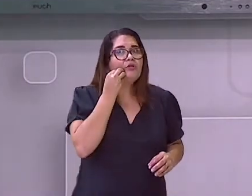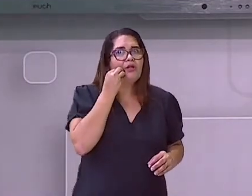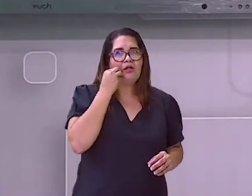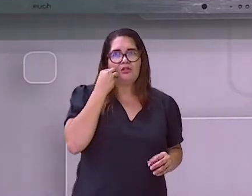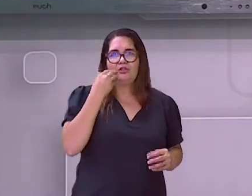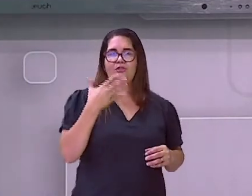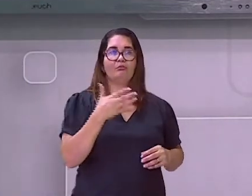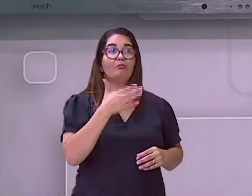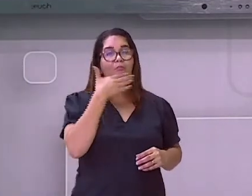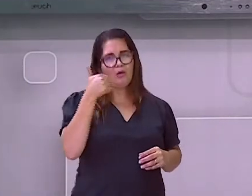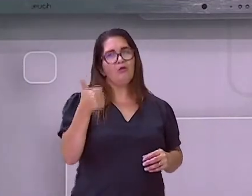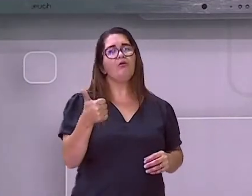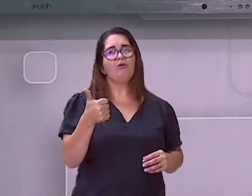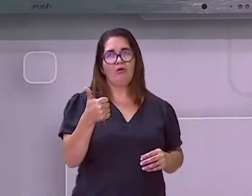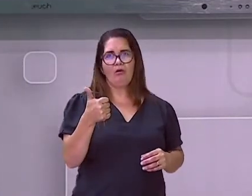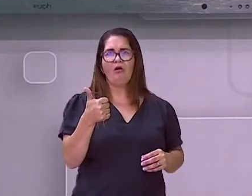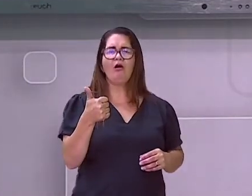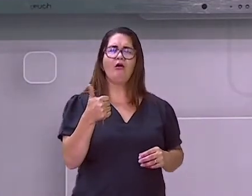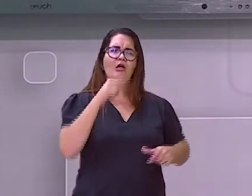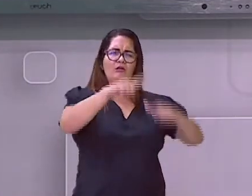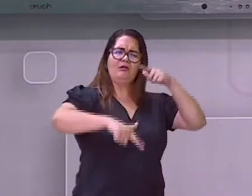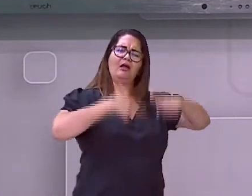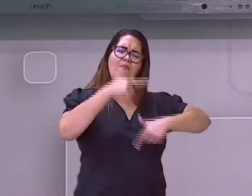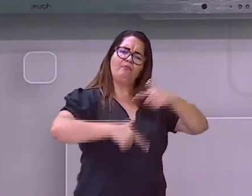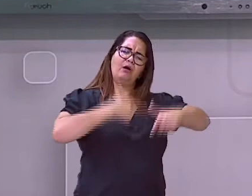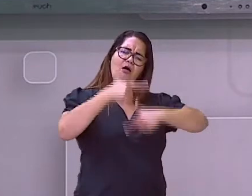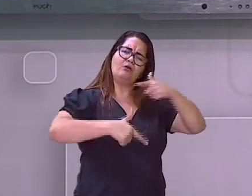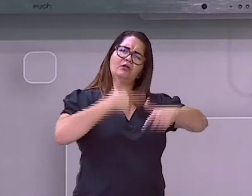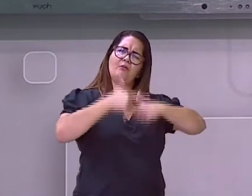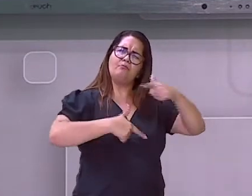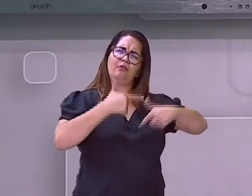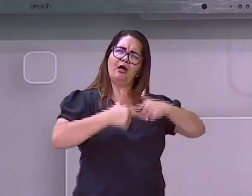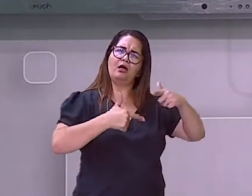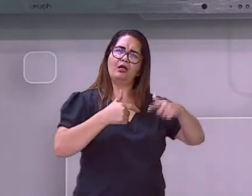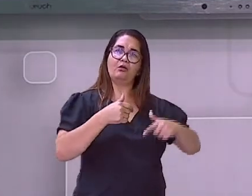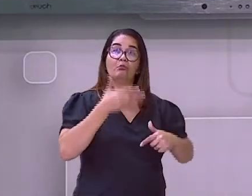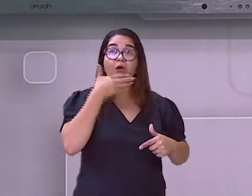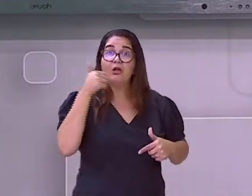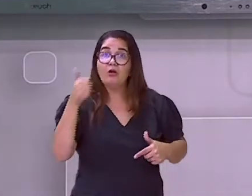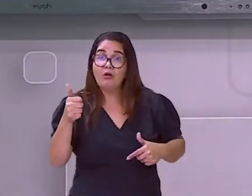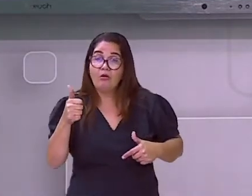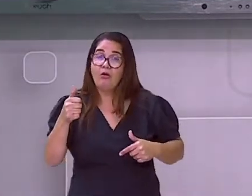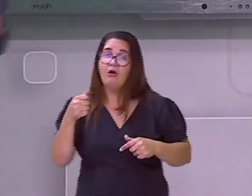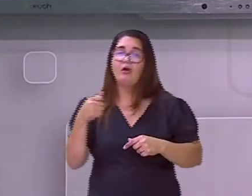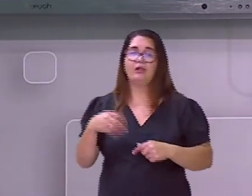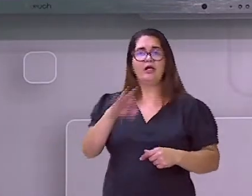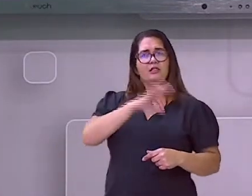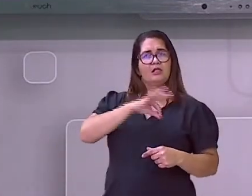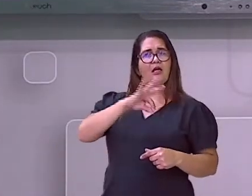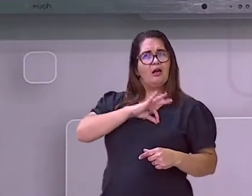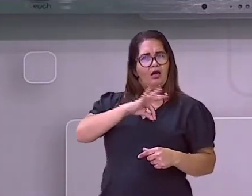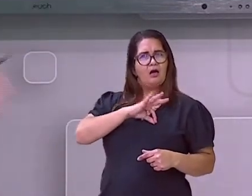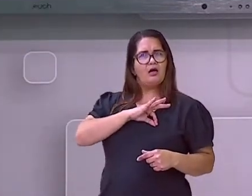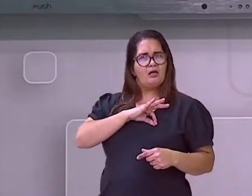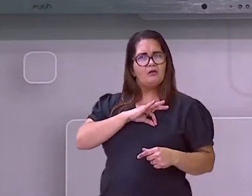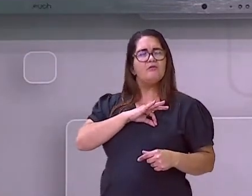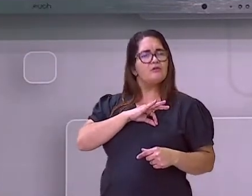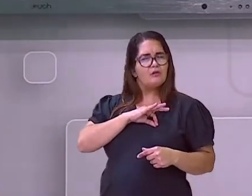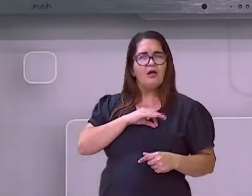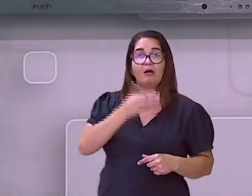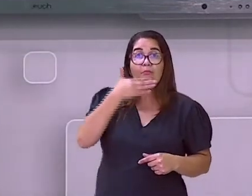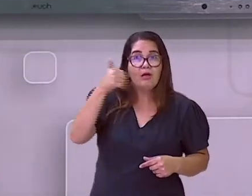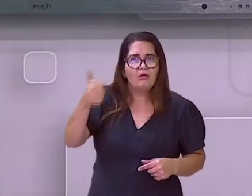brasileiros que hoje também vão para a Europa buscar oportunidades para os Estados Unidos, para N